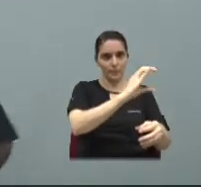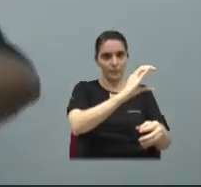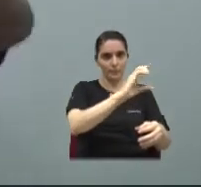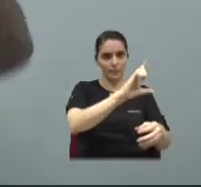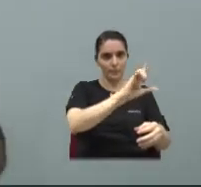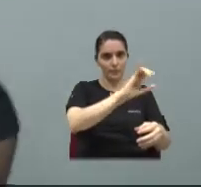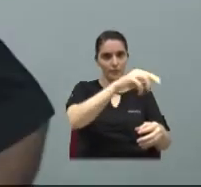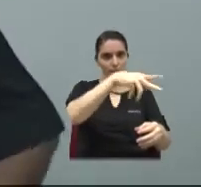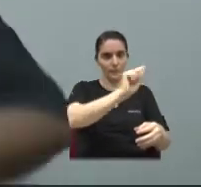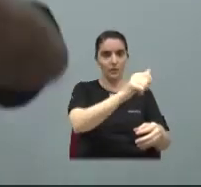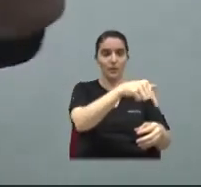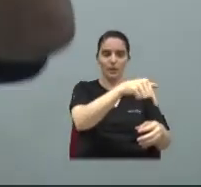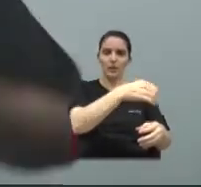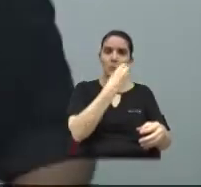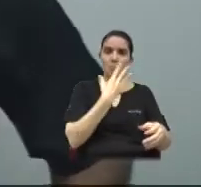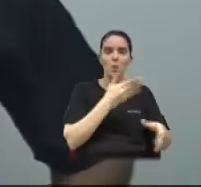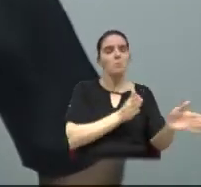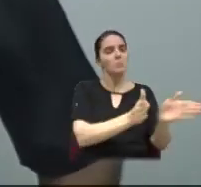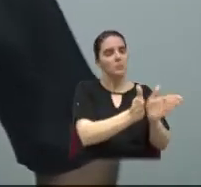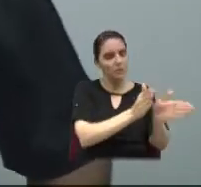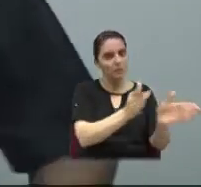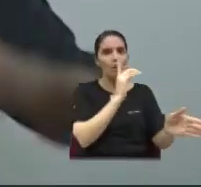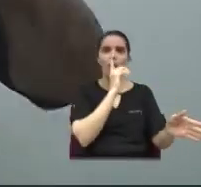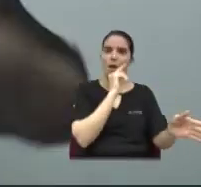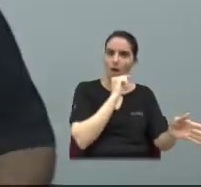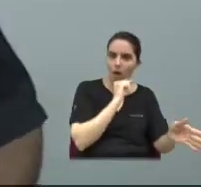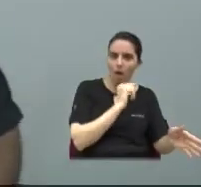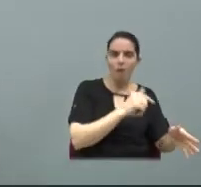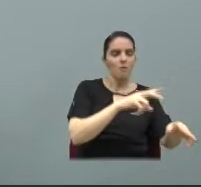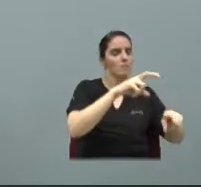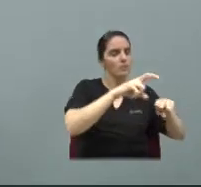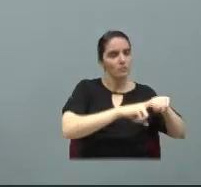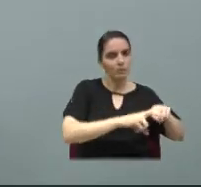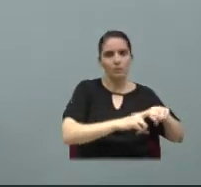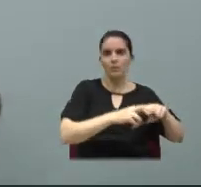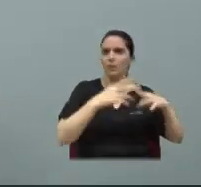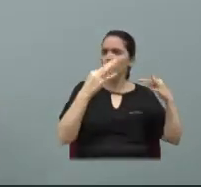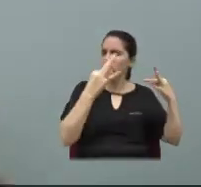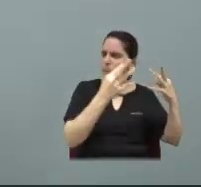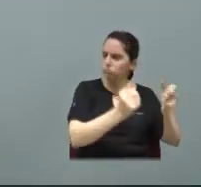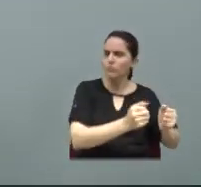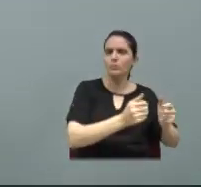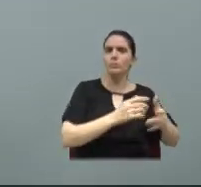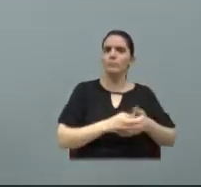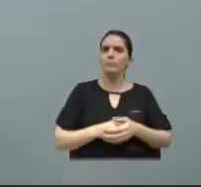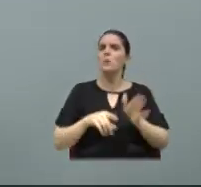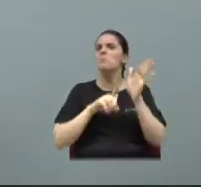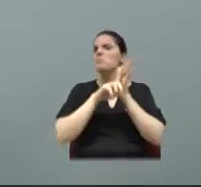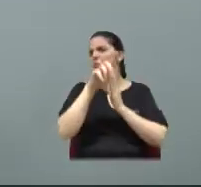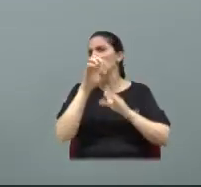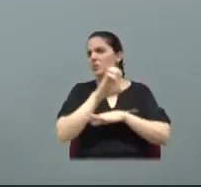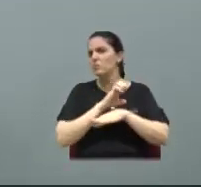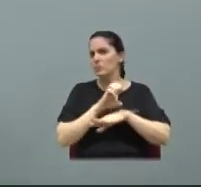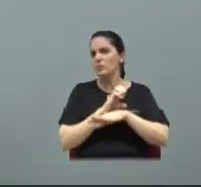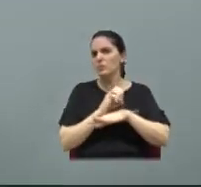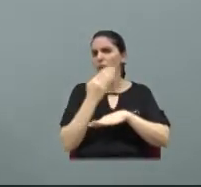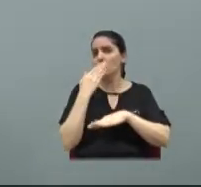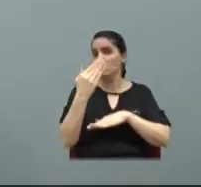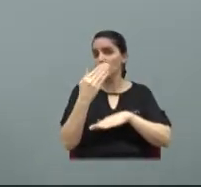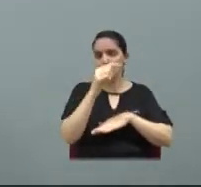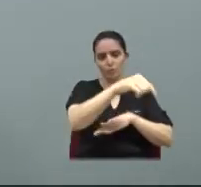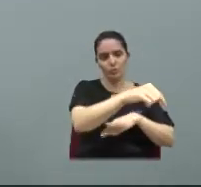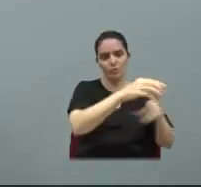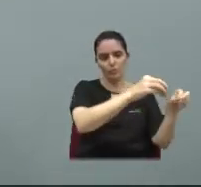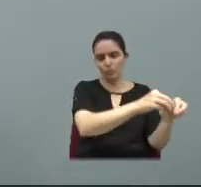com banheiro, com acessibilidade, com a farmácia local, tudo. Vamos perguntar para o Estado se o Estado pediu para sair da policlínica?